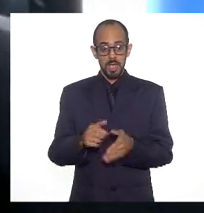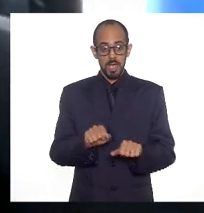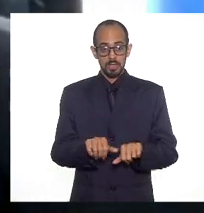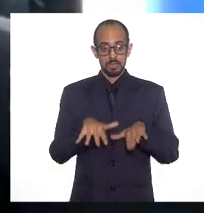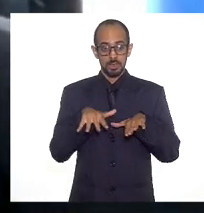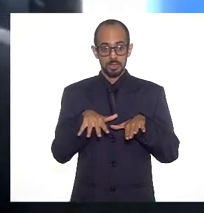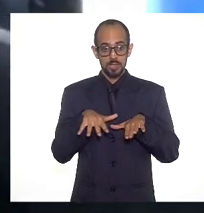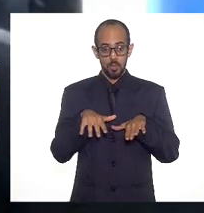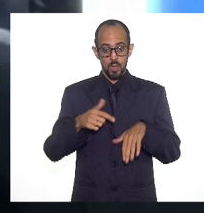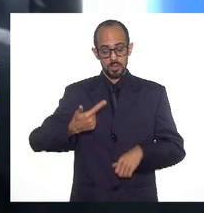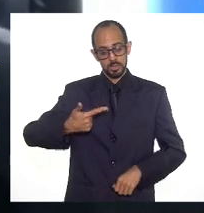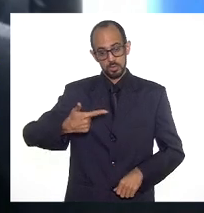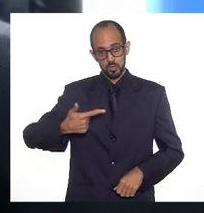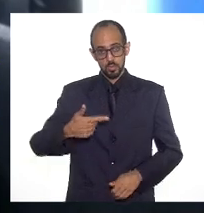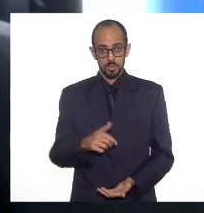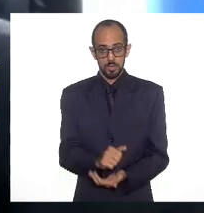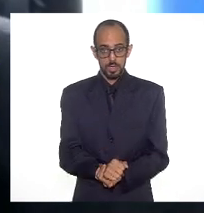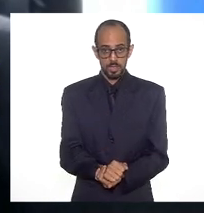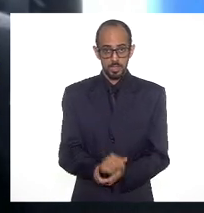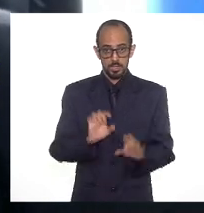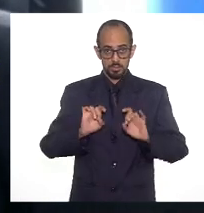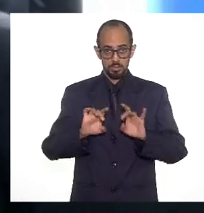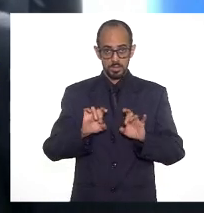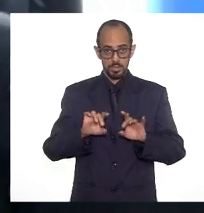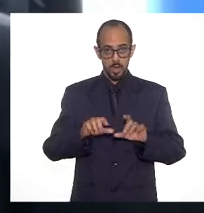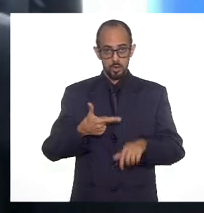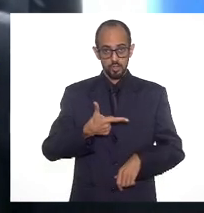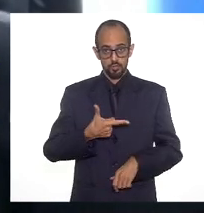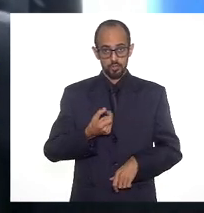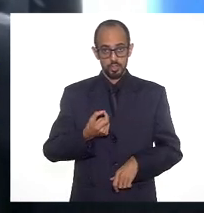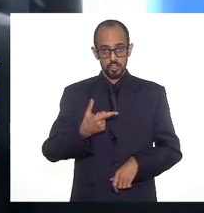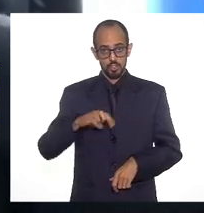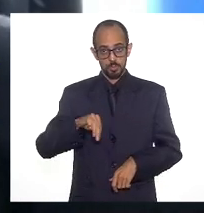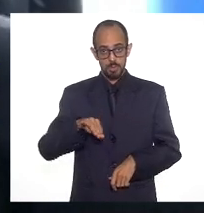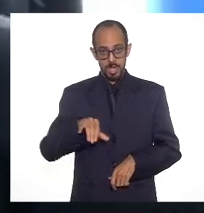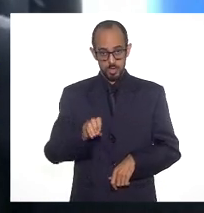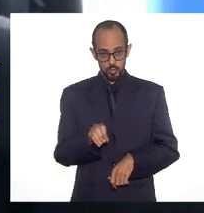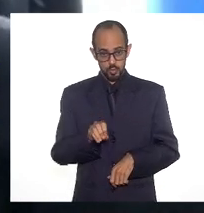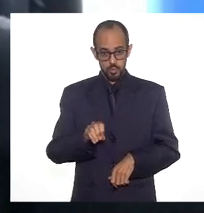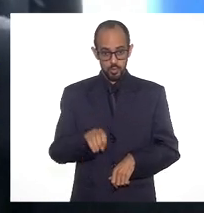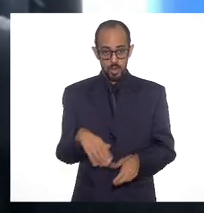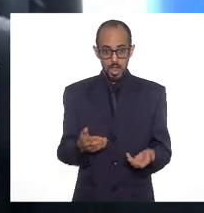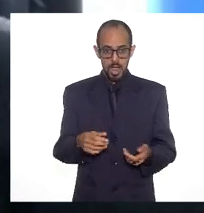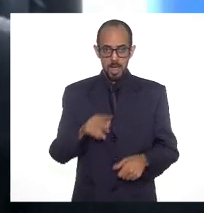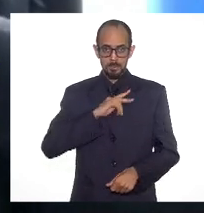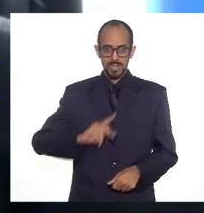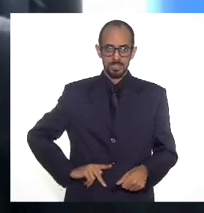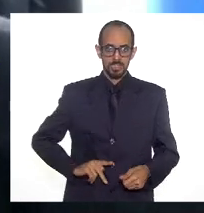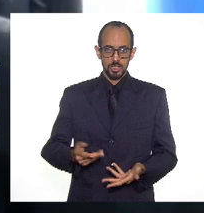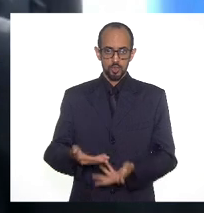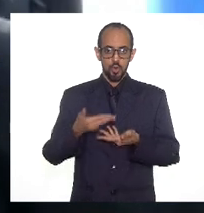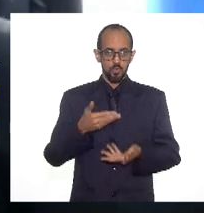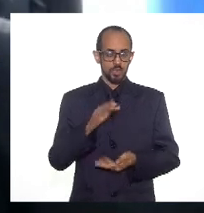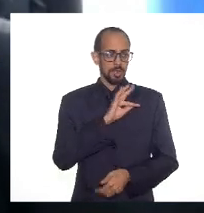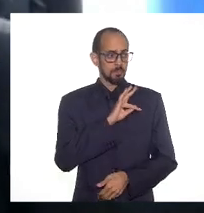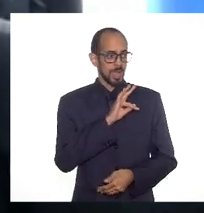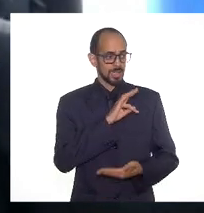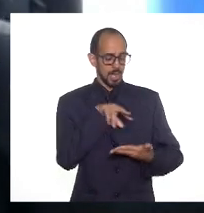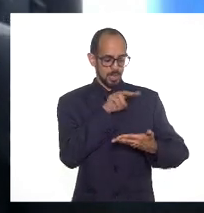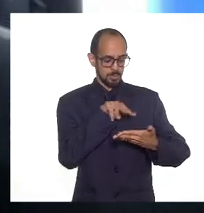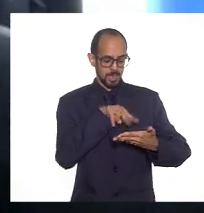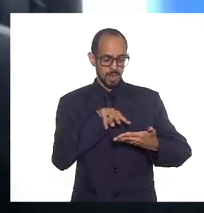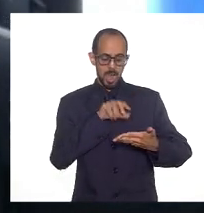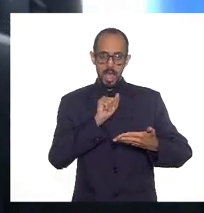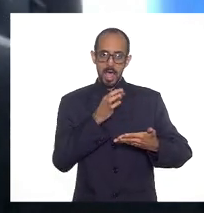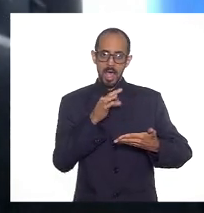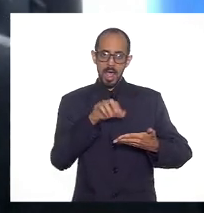sessão, a segunda sessão extraordinária do dia 20 de maio. A presidência convida a senhora deputada Marta Rocha para fazer a leitura da